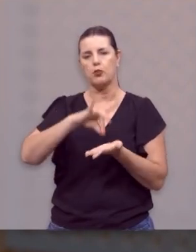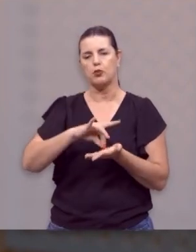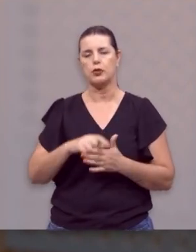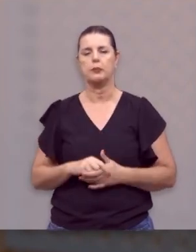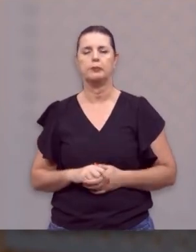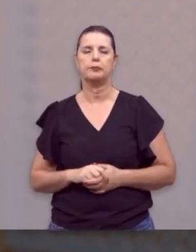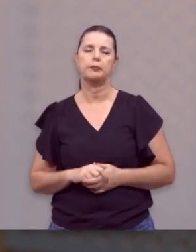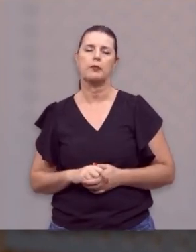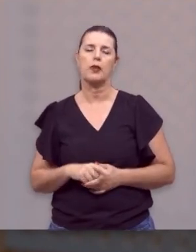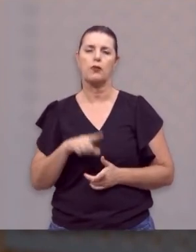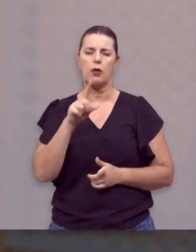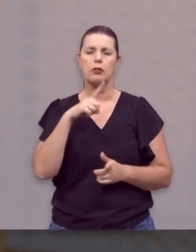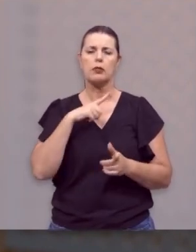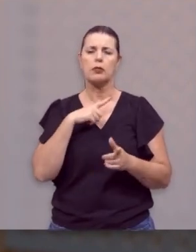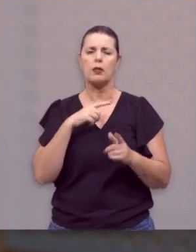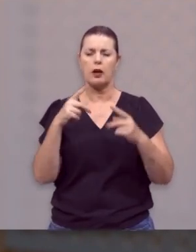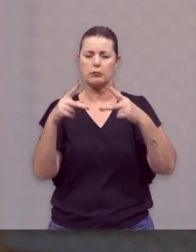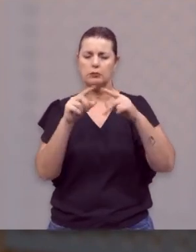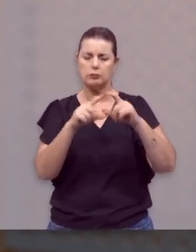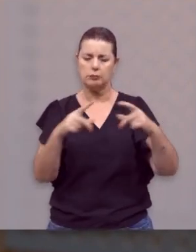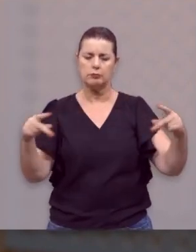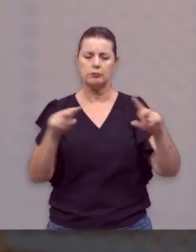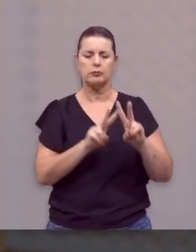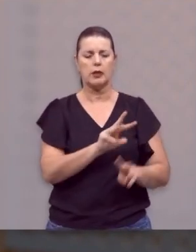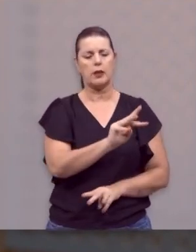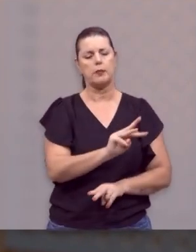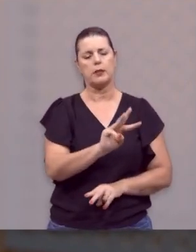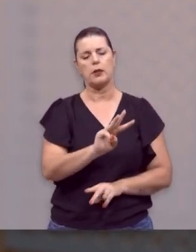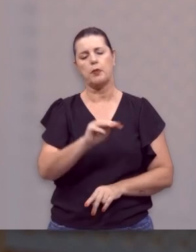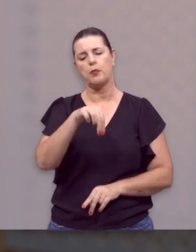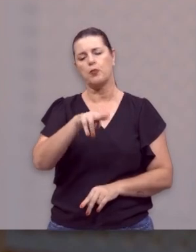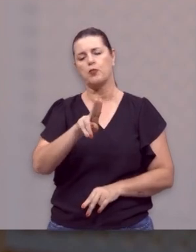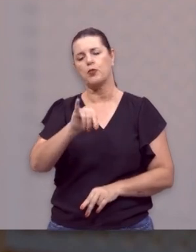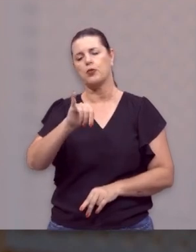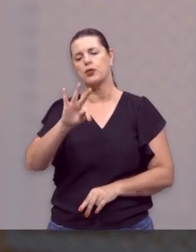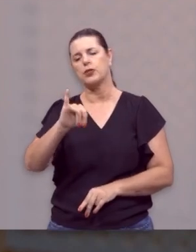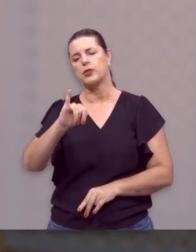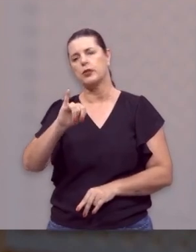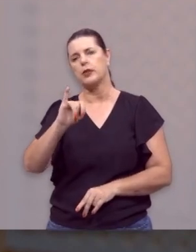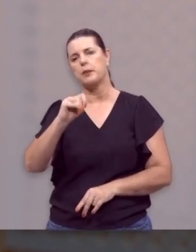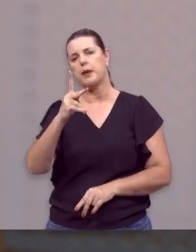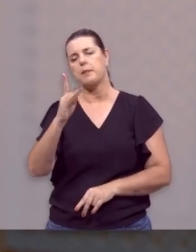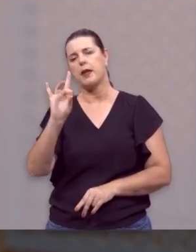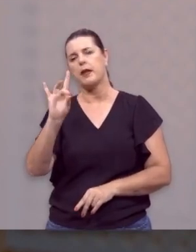Multi. Você também está tendo acesso ao endereço aí na sua tela, está aparecendo aí, ó, é o multi com i no final,